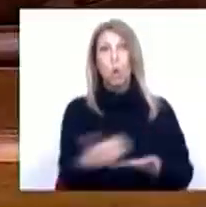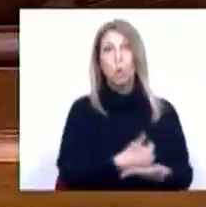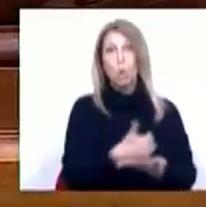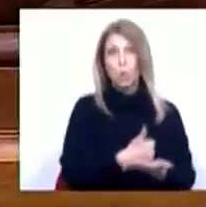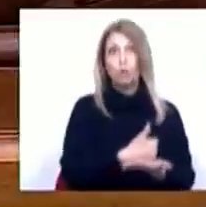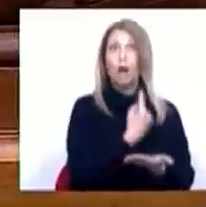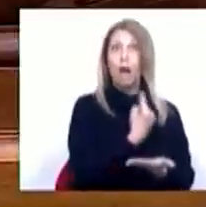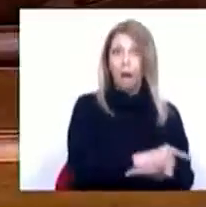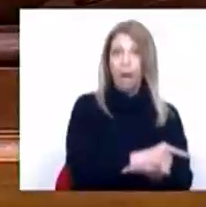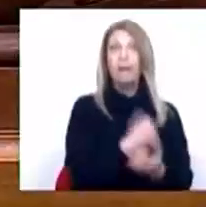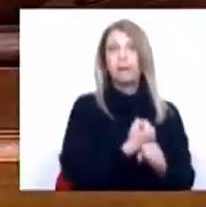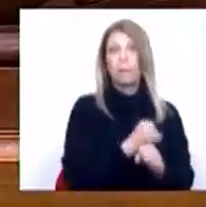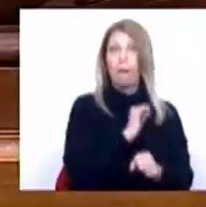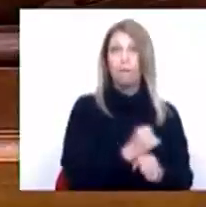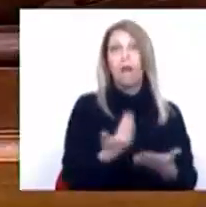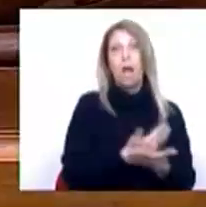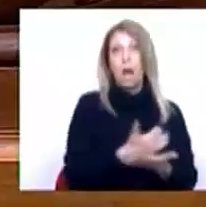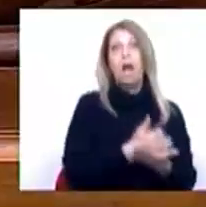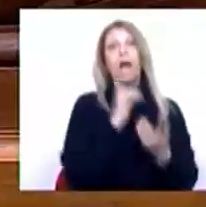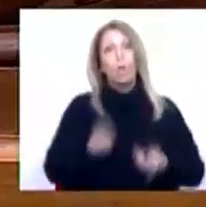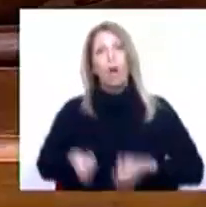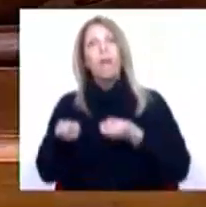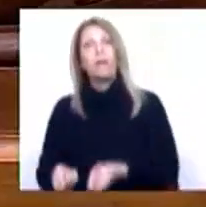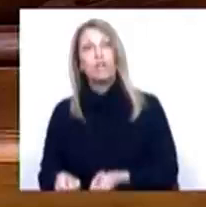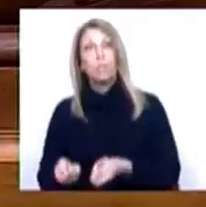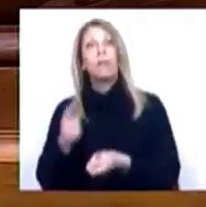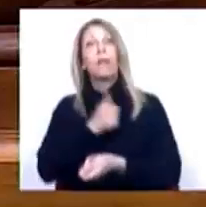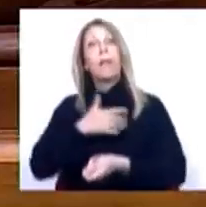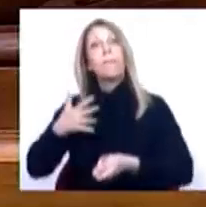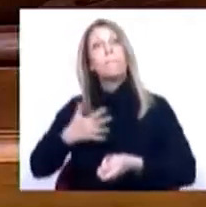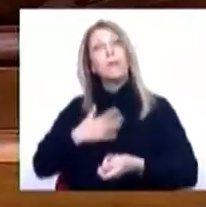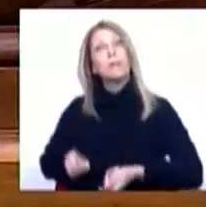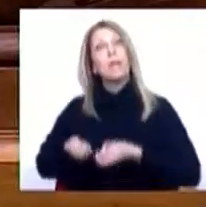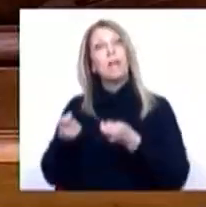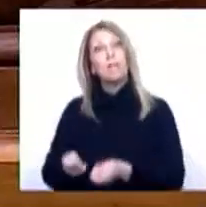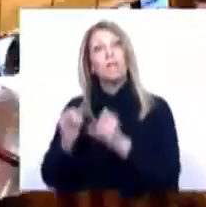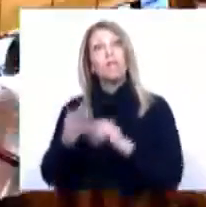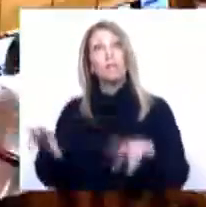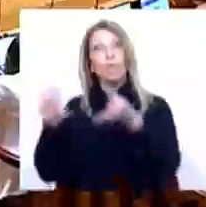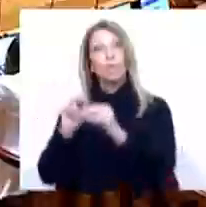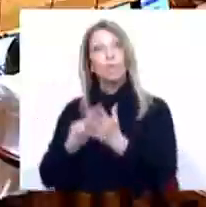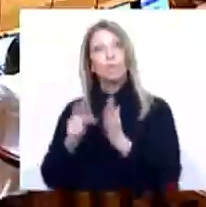sua atividade económica, para as empresas que apostam na inovação tecnológica.